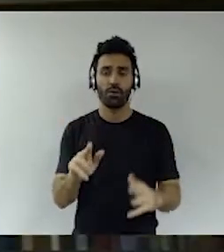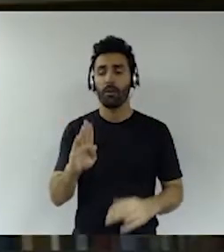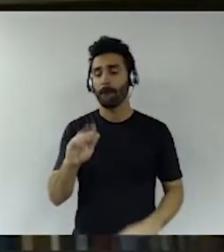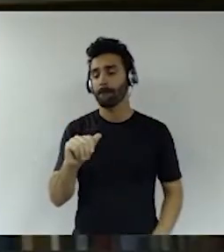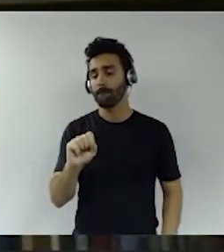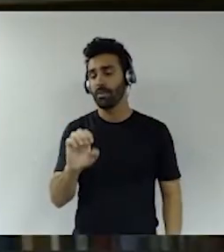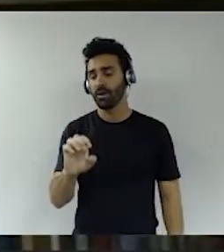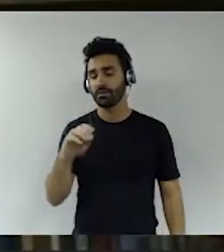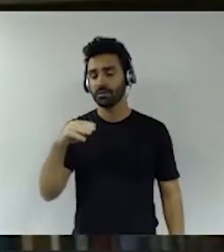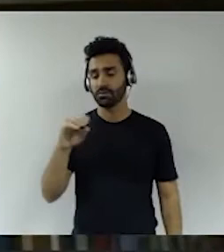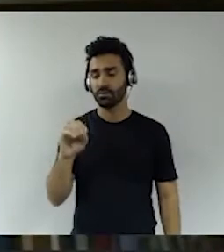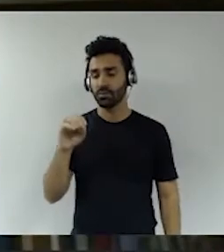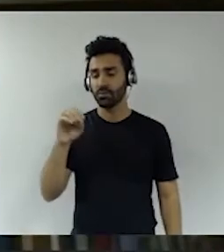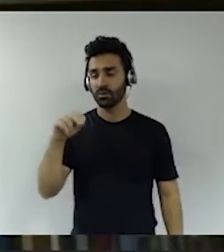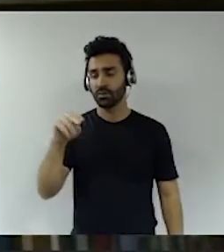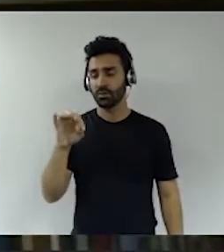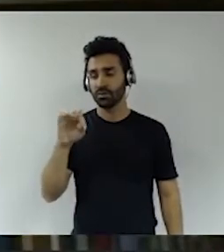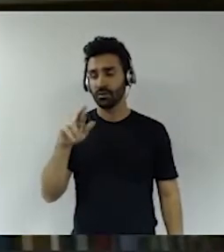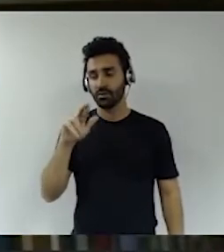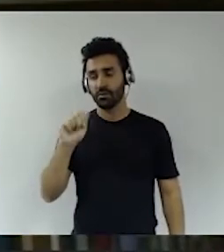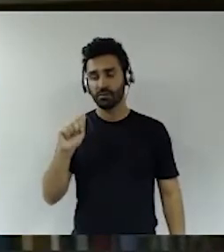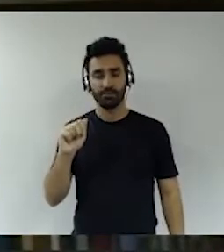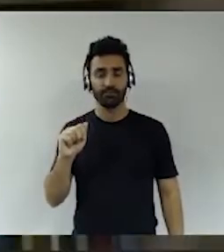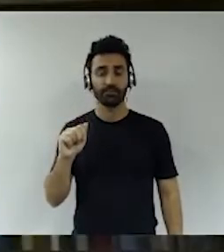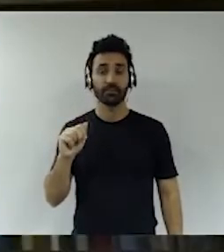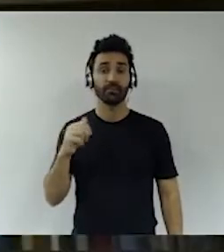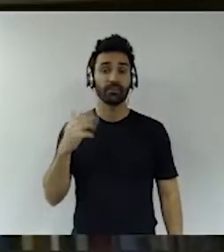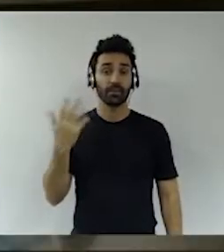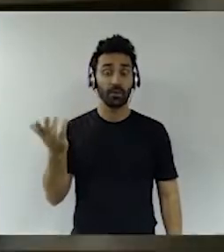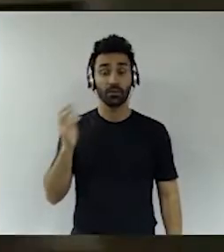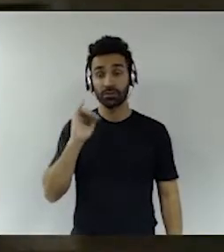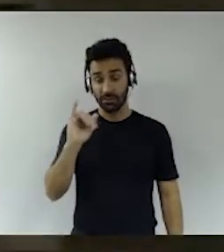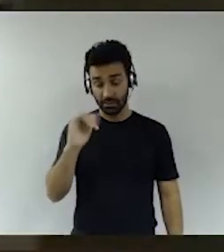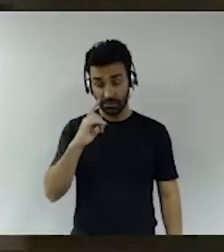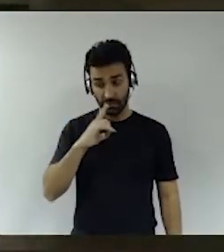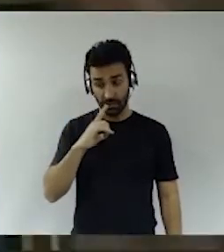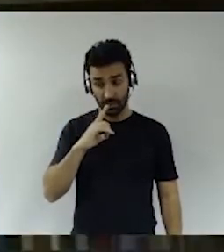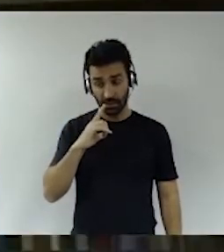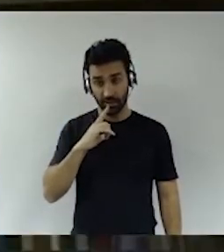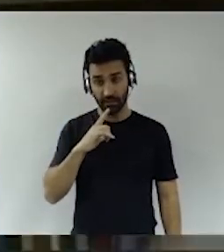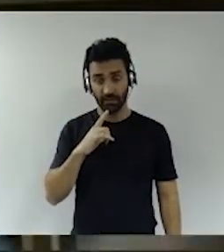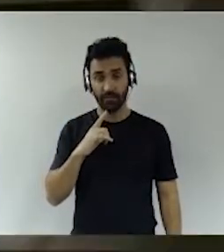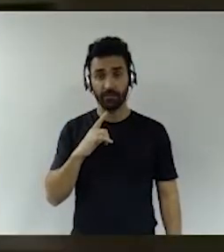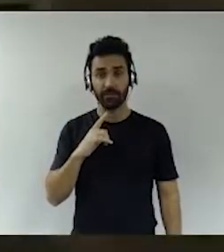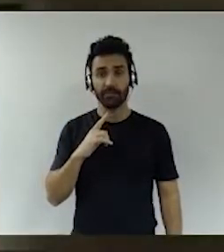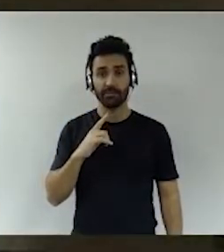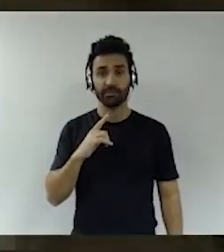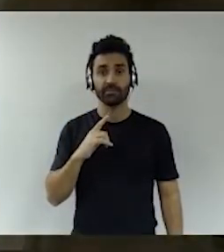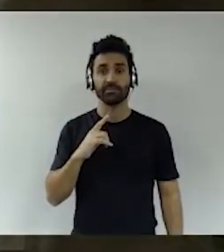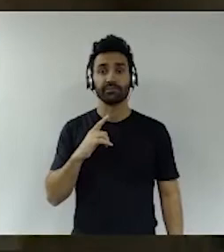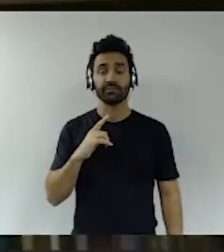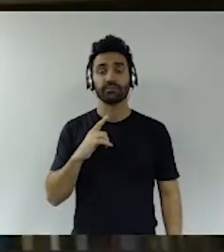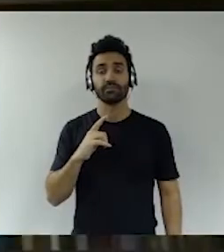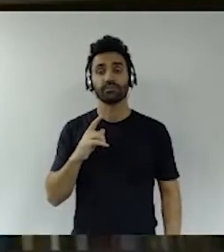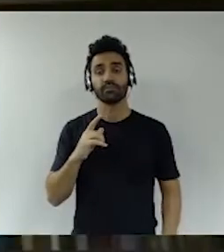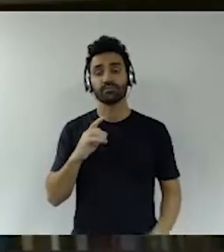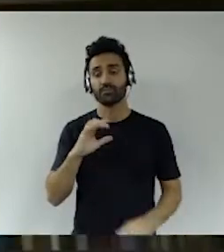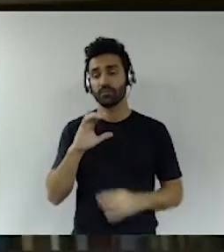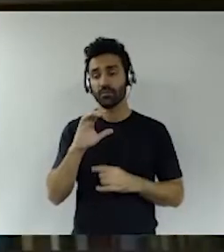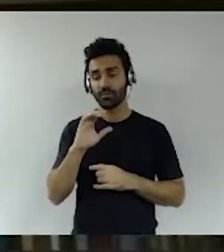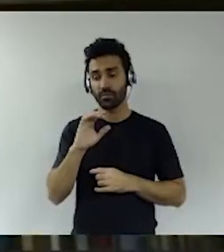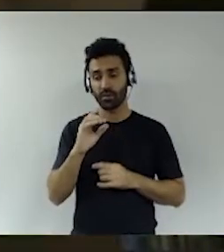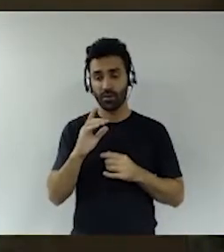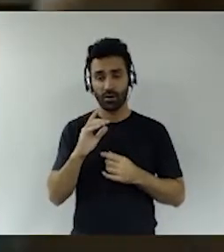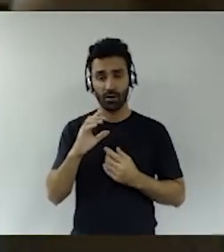compõe o estoque de moeda da economia. Então, quando há essa saída esse lançamento diminutivo na conta